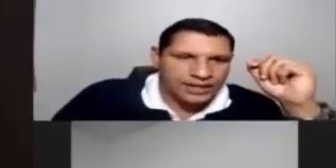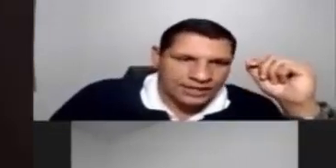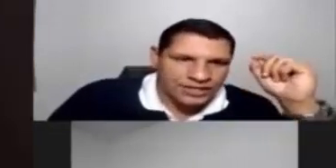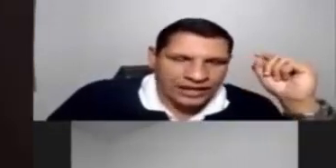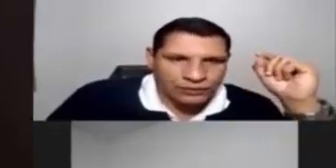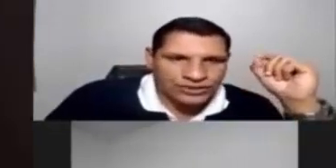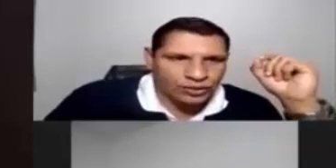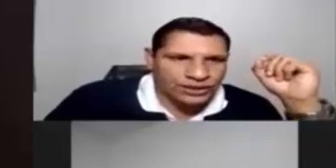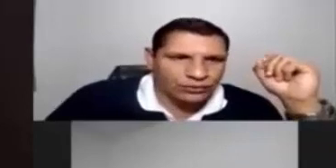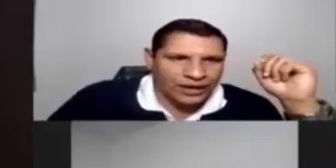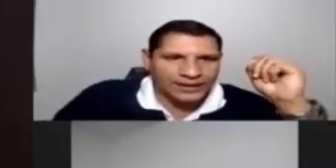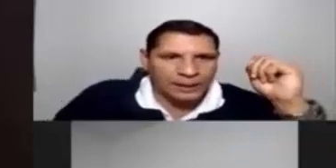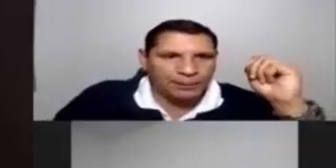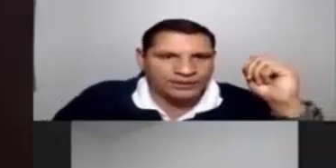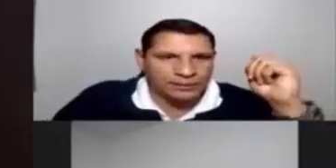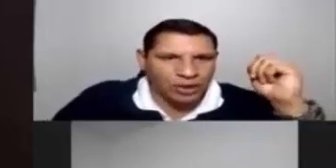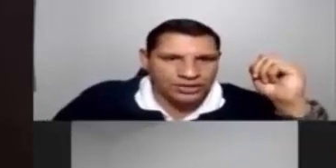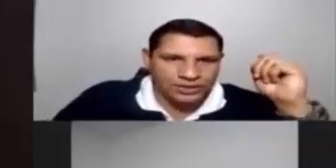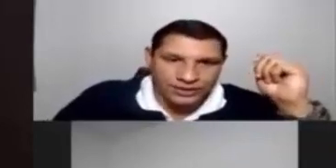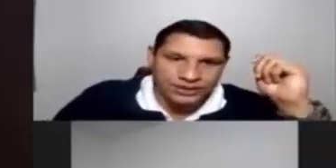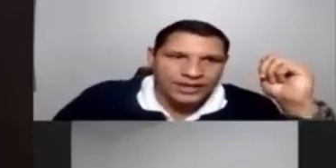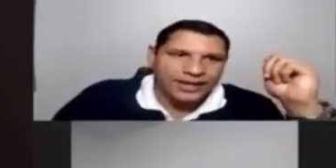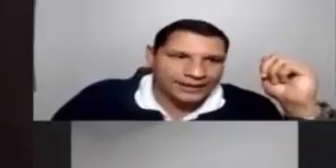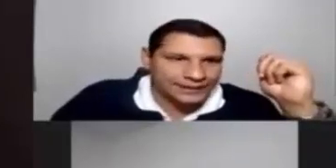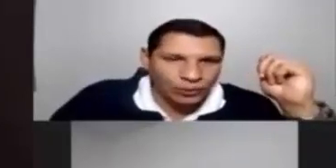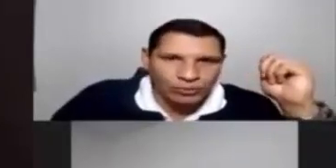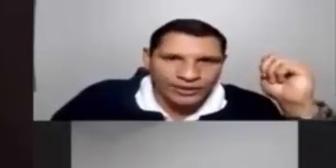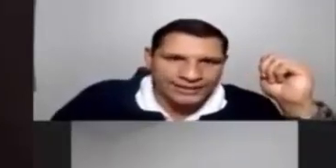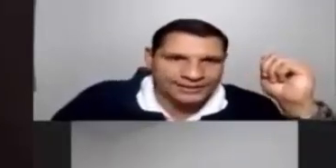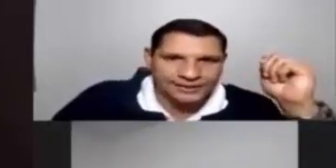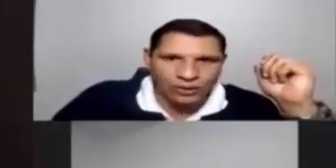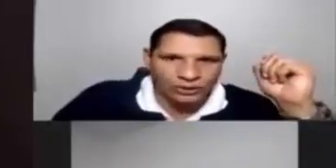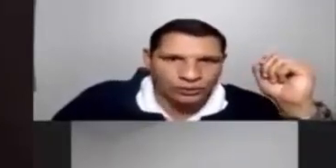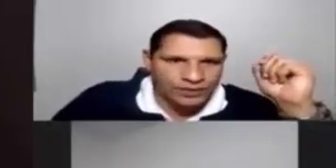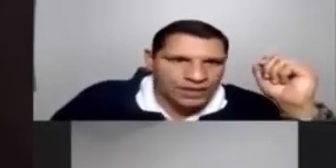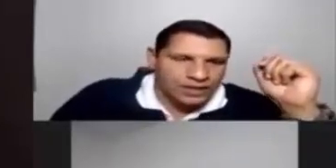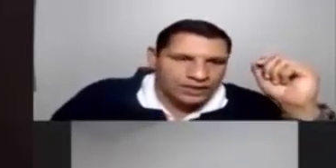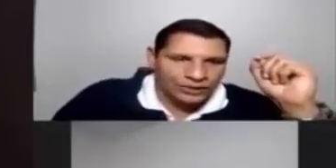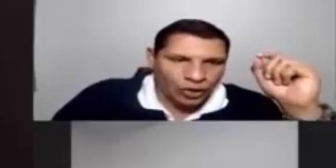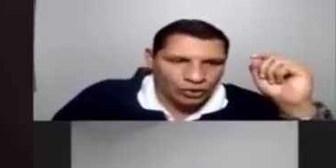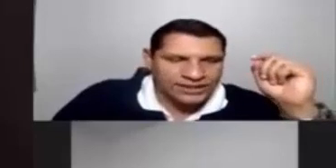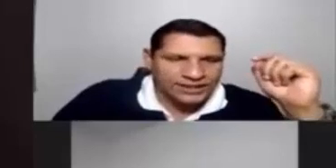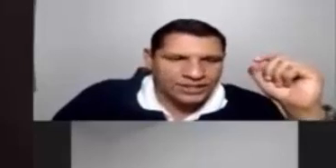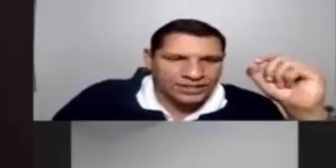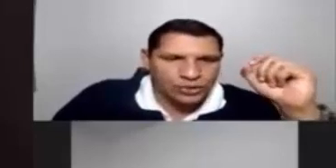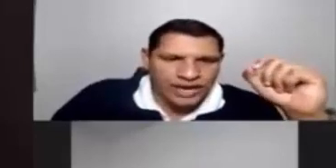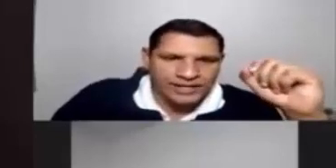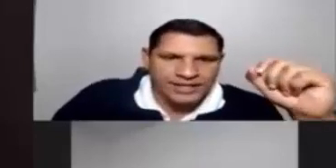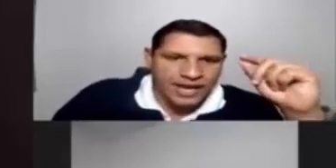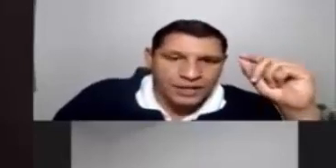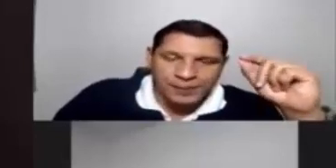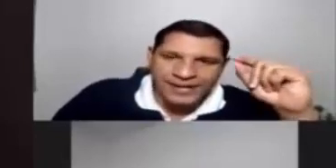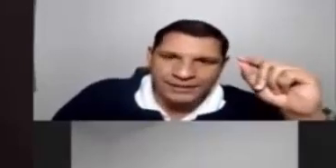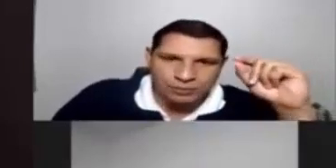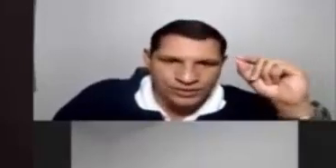ele escreve no seu livro, Além da Porta da Morte e É Seguro Morrer de 78, ele coloca o seguinte, ele sugere